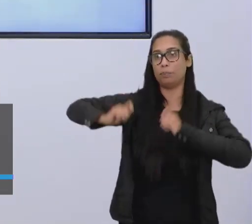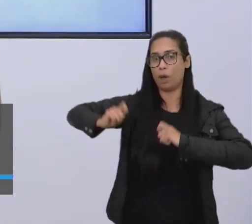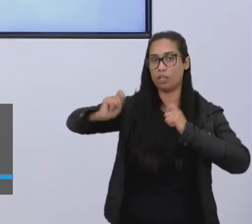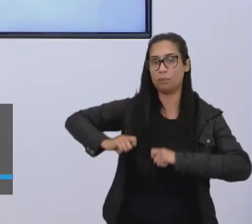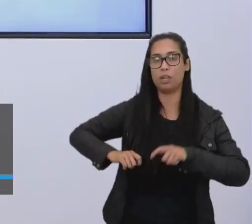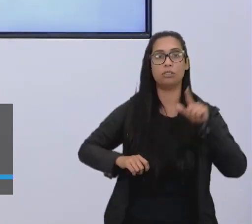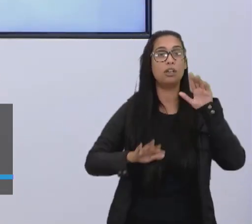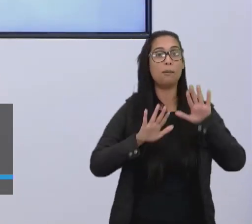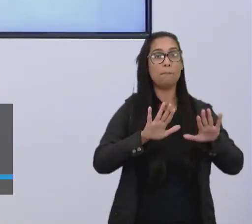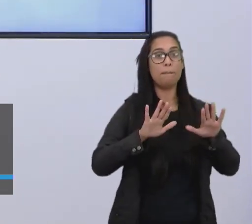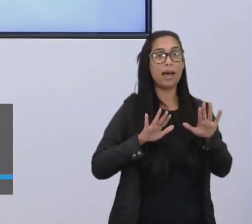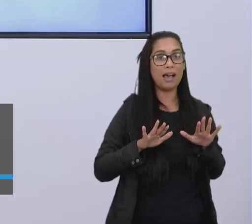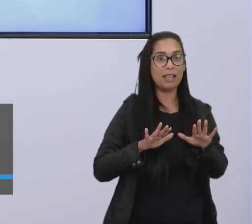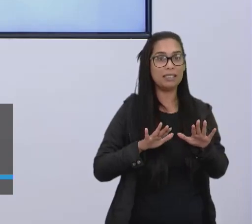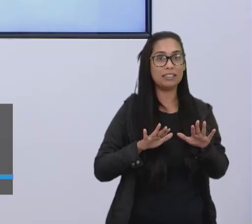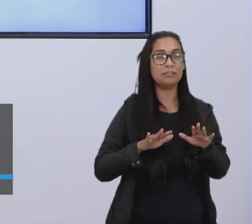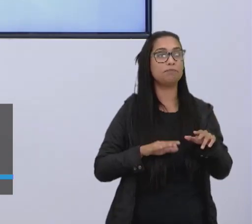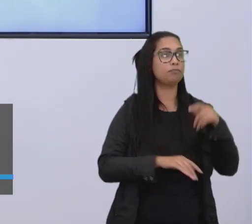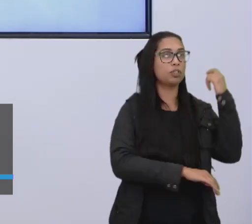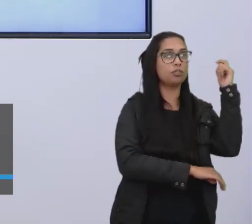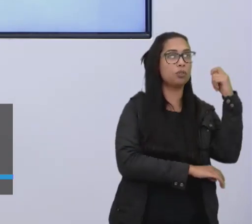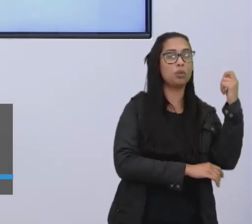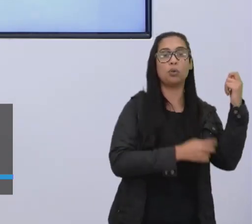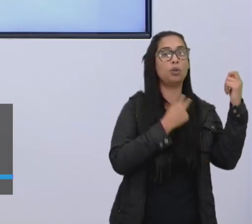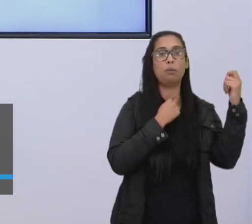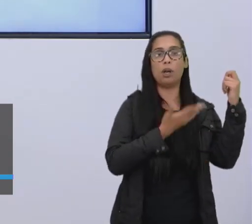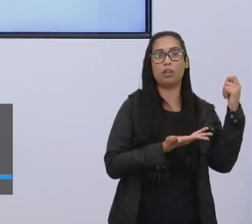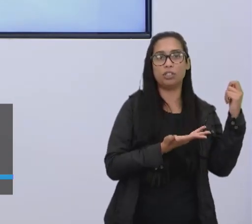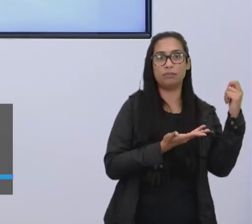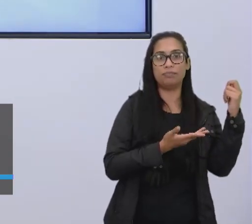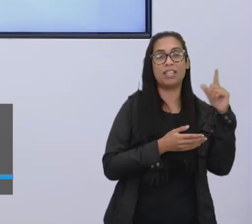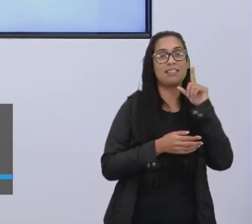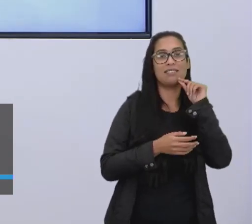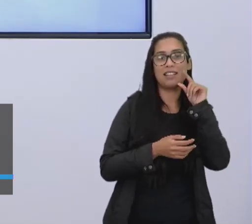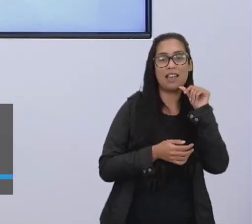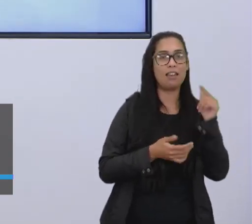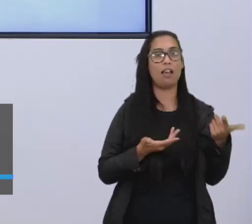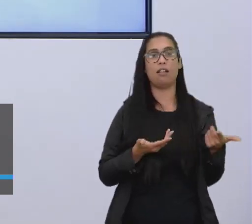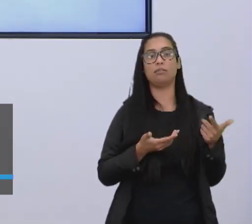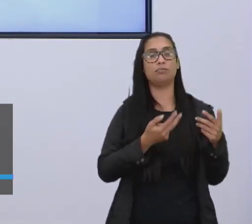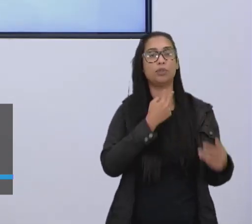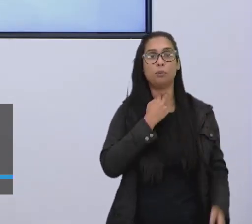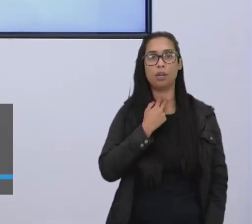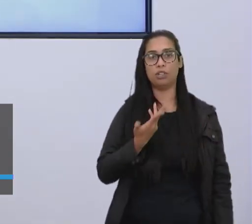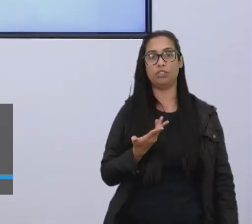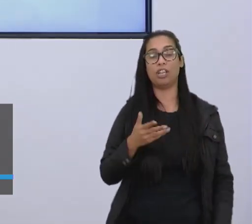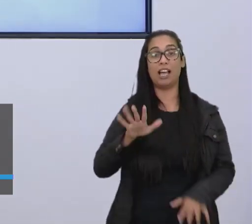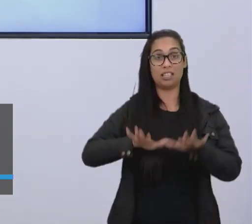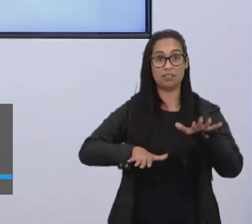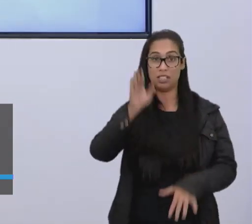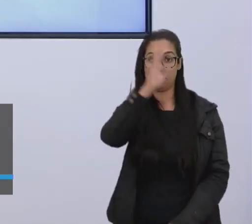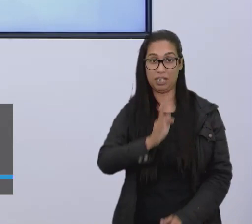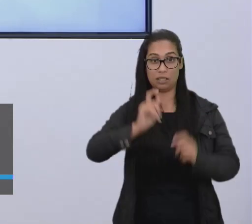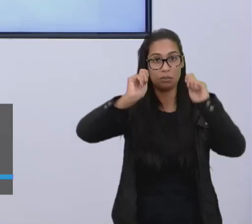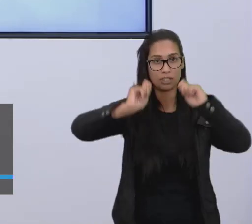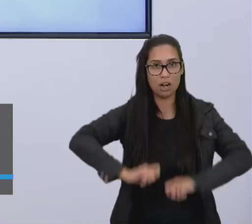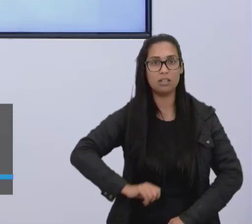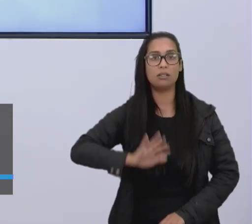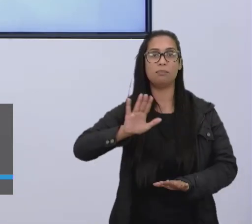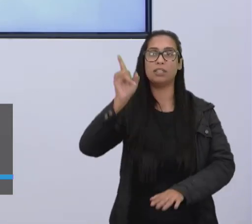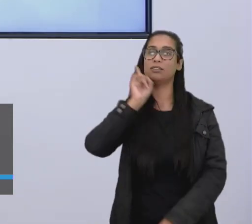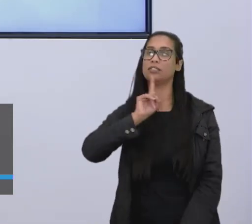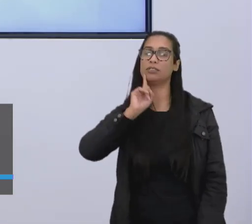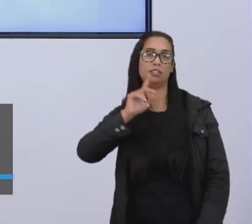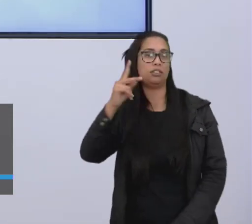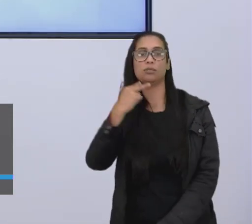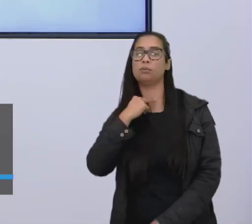é estigmatizado aqui pode ser estigmatizado nos Estados Unidos. Enfim, né? E aí, o que acontece?